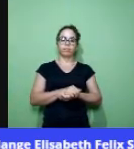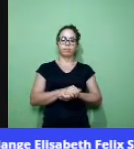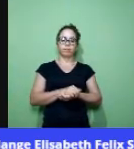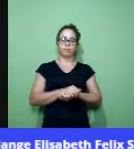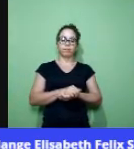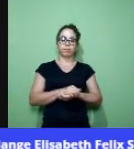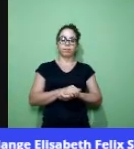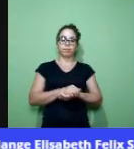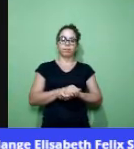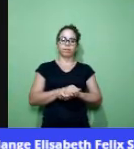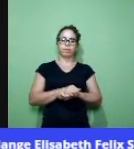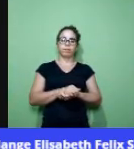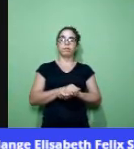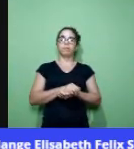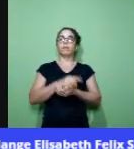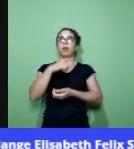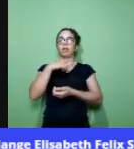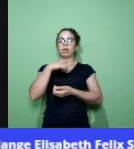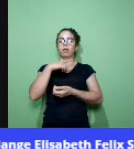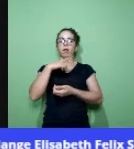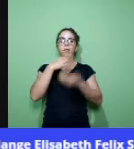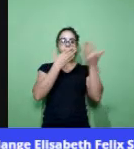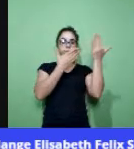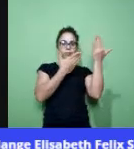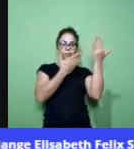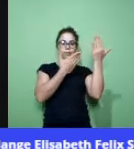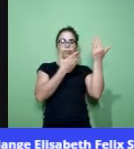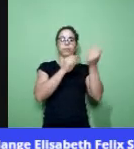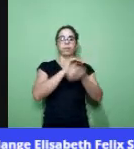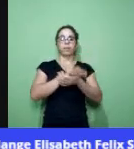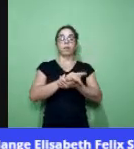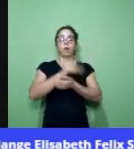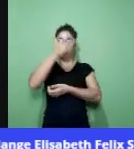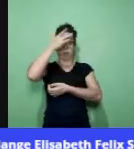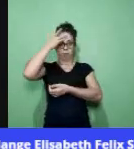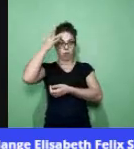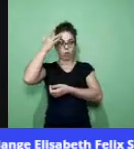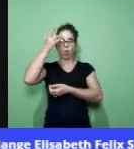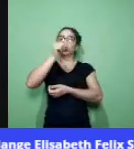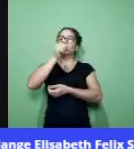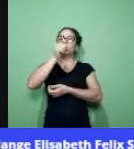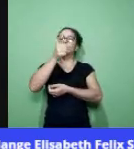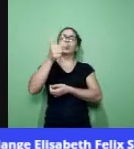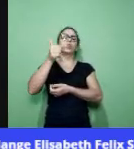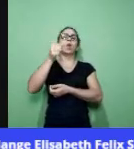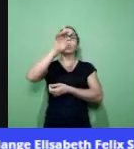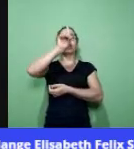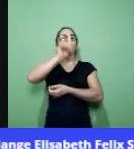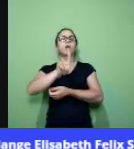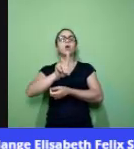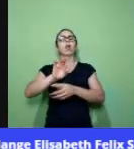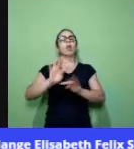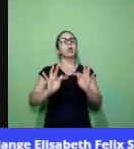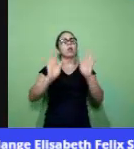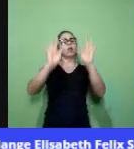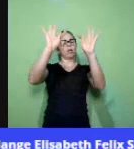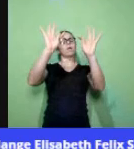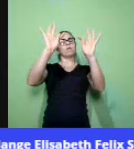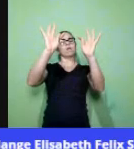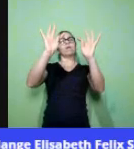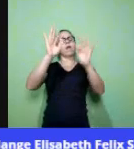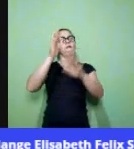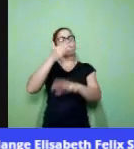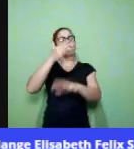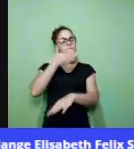aí nós colocamos aqui, né, que para as pessoas sem deficiência, a tecnologia torna as coisas mais